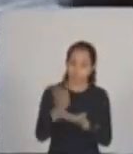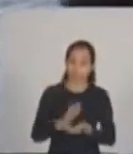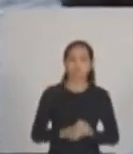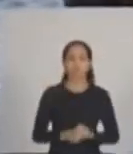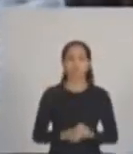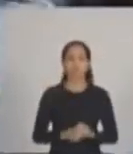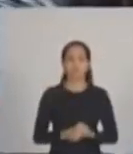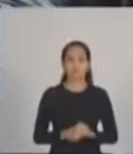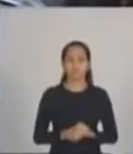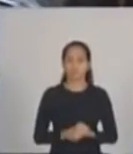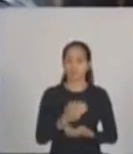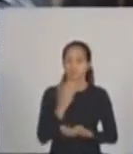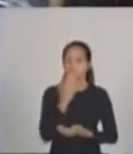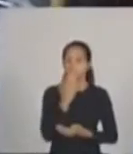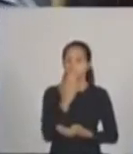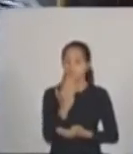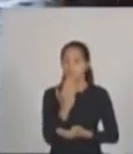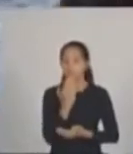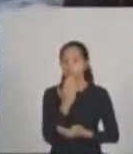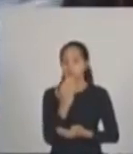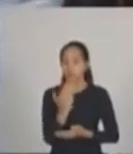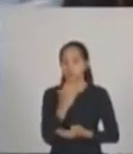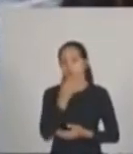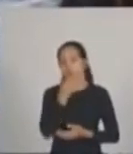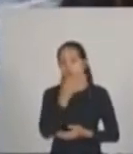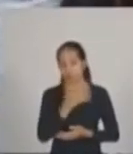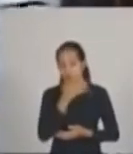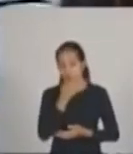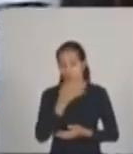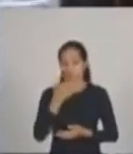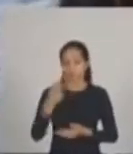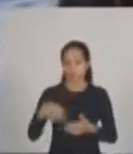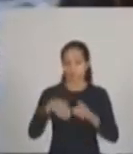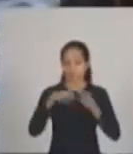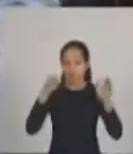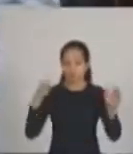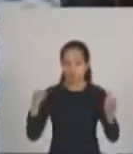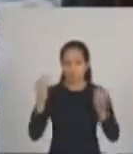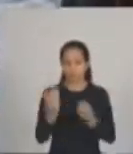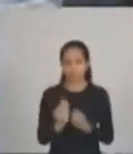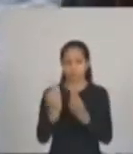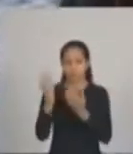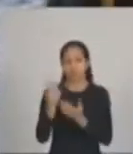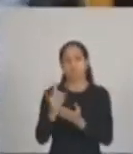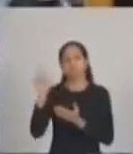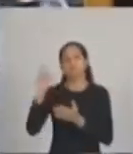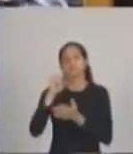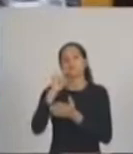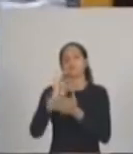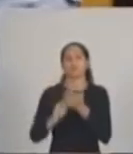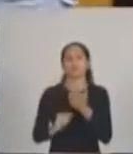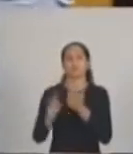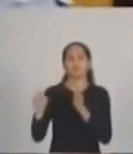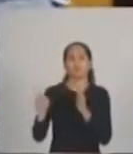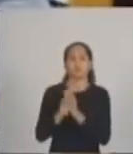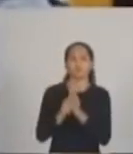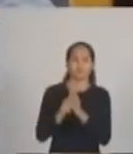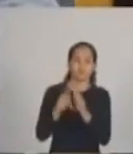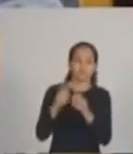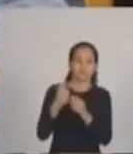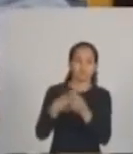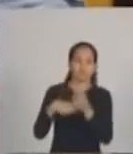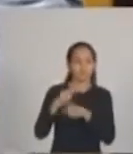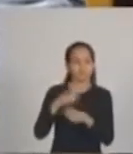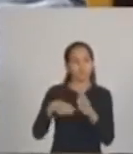estou solicitando, sugerindo que a mesa encaminhe a gestão do aeroporto a concessionária uma solicitação